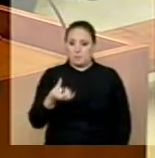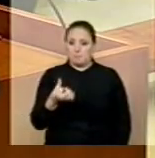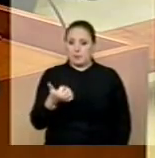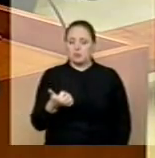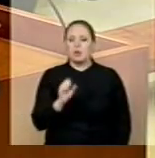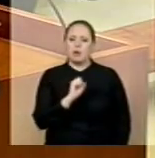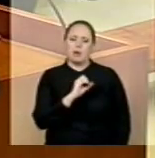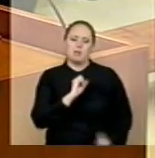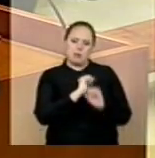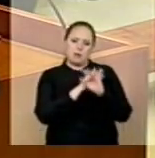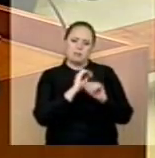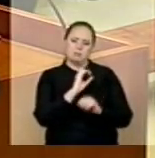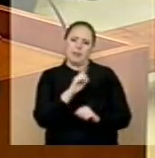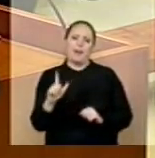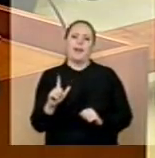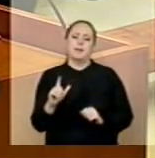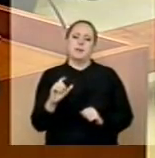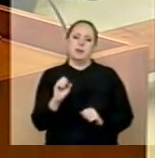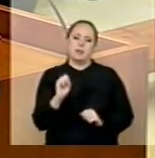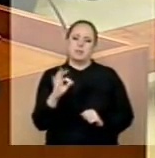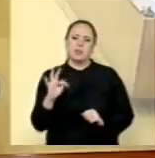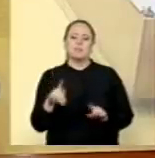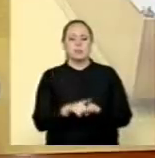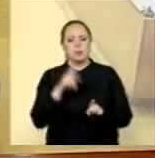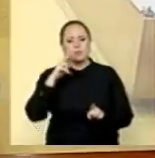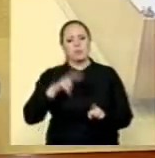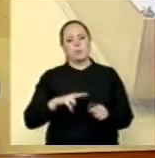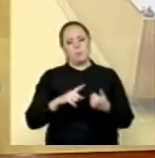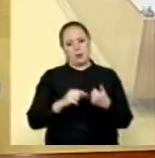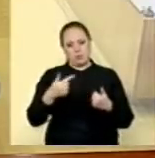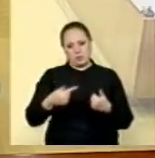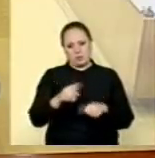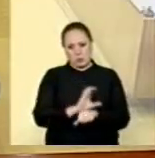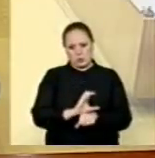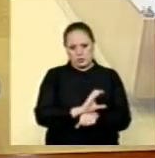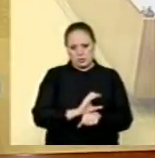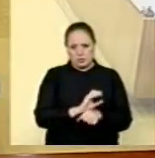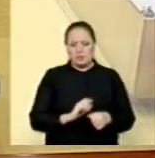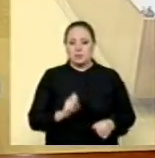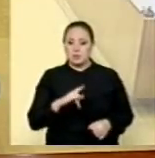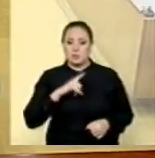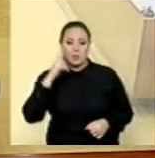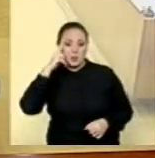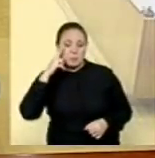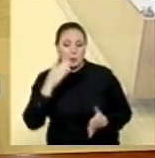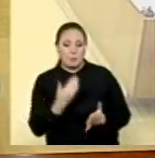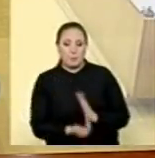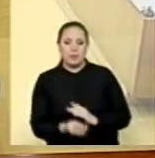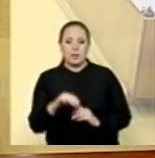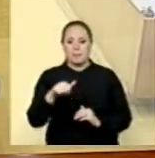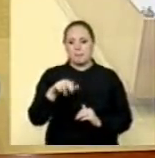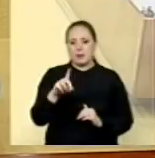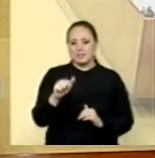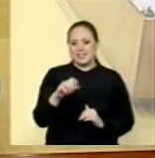também tratou do parágrafo 1º do artigo 27 da Constituição, porém, em face de hipótese de perda de mandato,